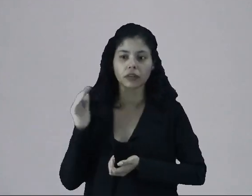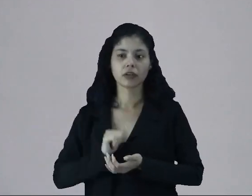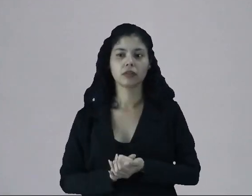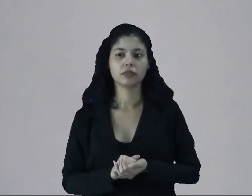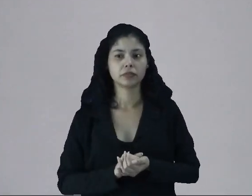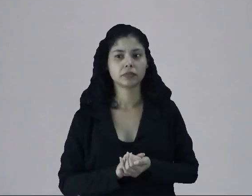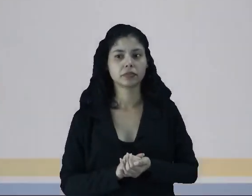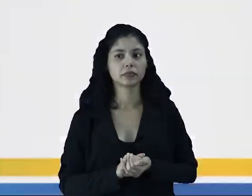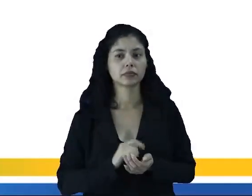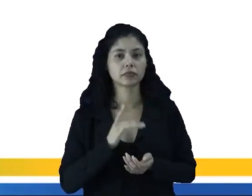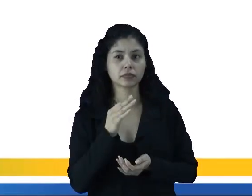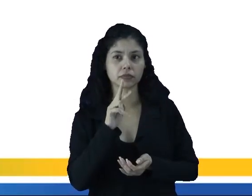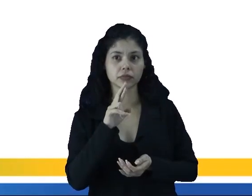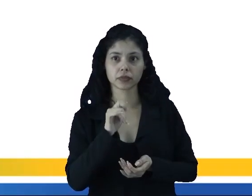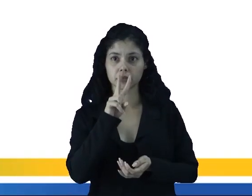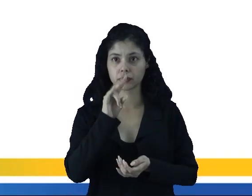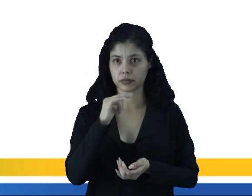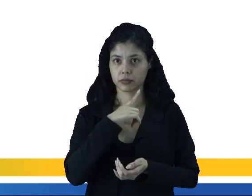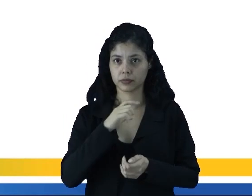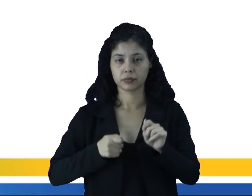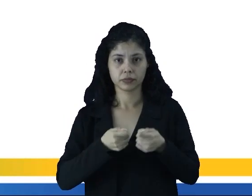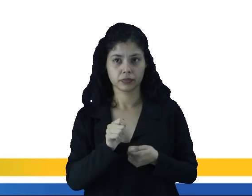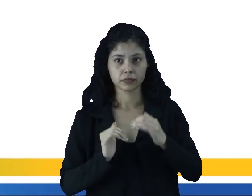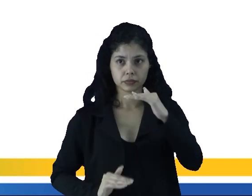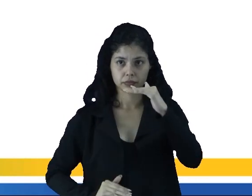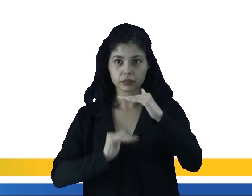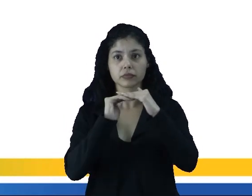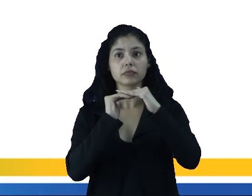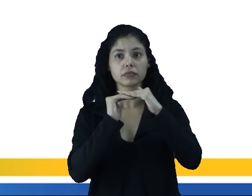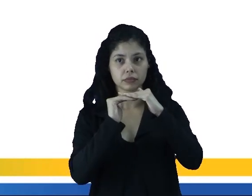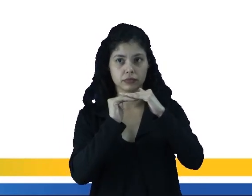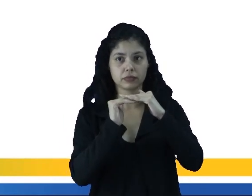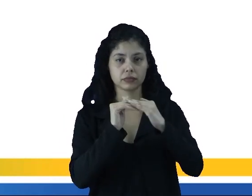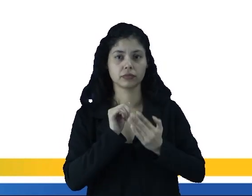regulação hídrica, a gente vai ter o controle da pressão arterial